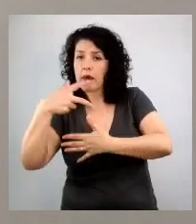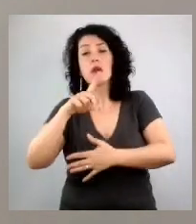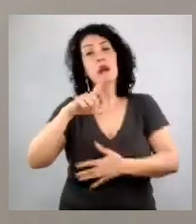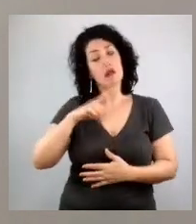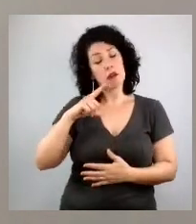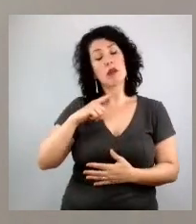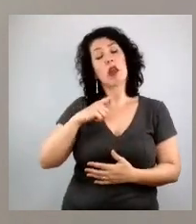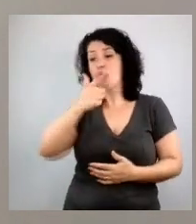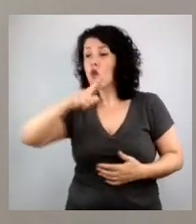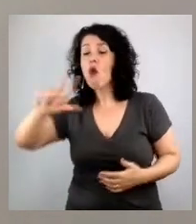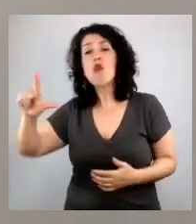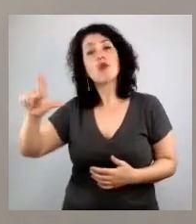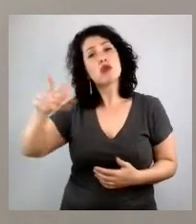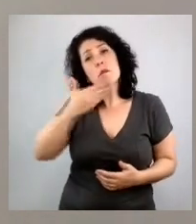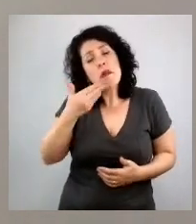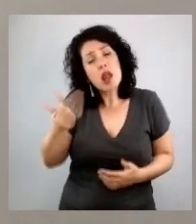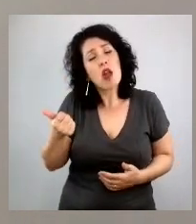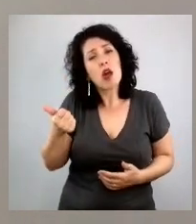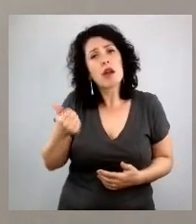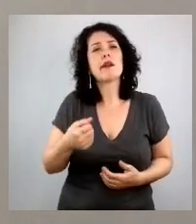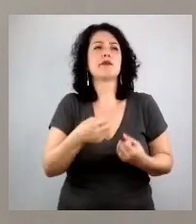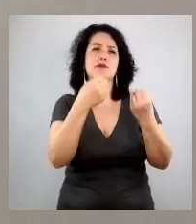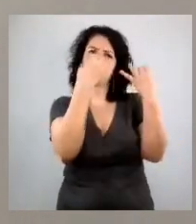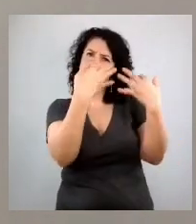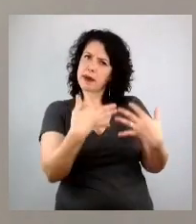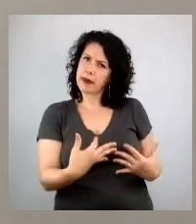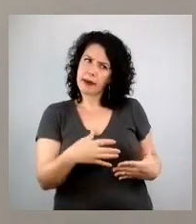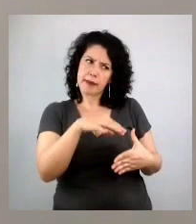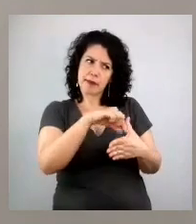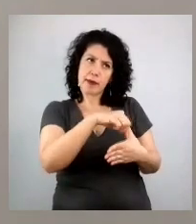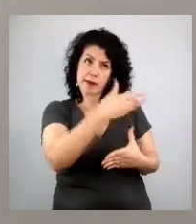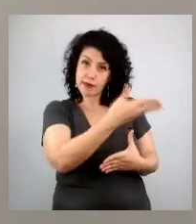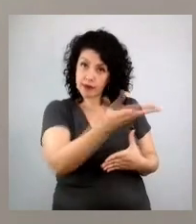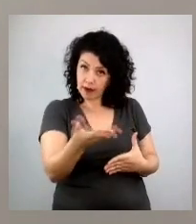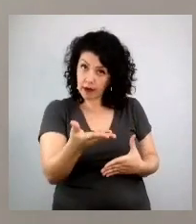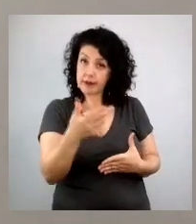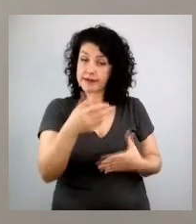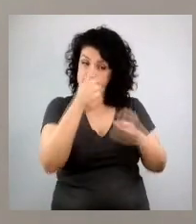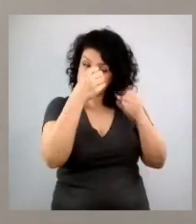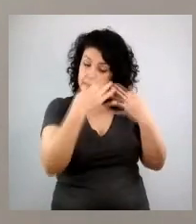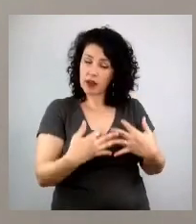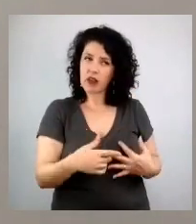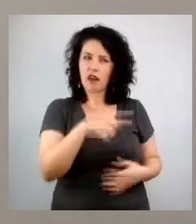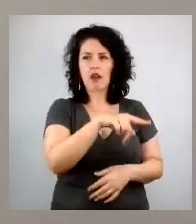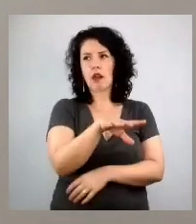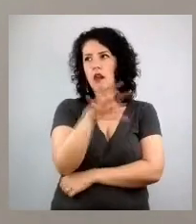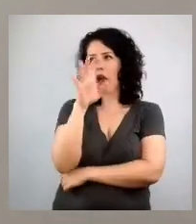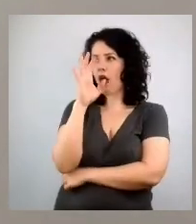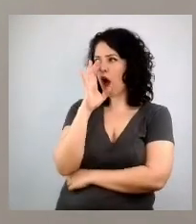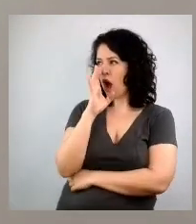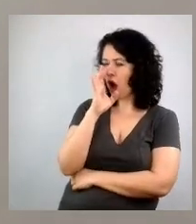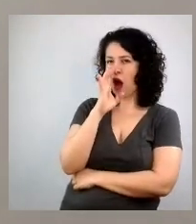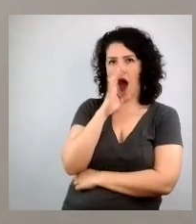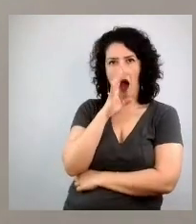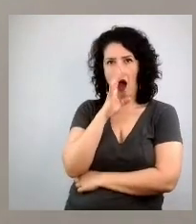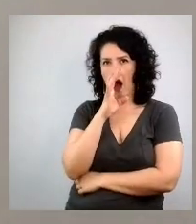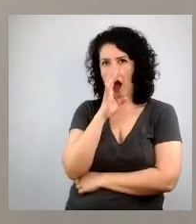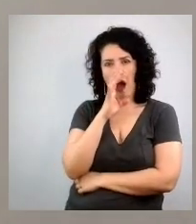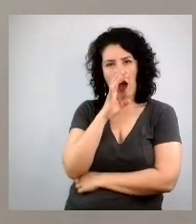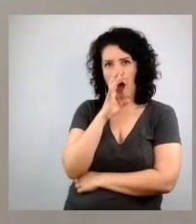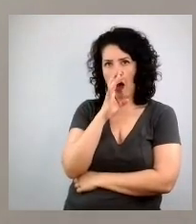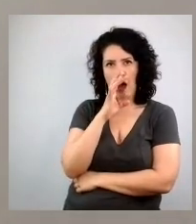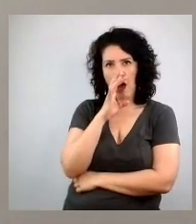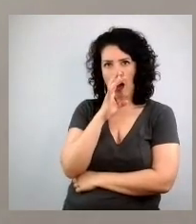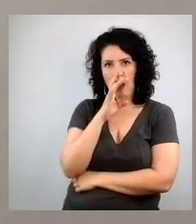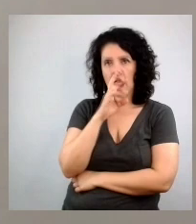expliquei isso para os meus chefes, para os meus pares e tal, e eles ficaram super espantados, eles não tiveram pudor nenhum de se mostrar